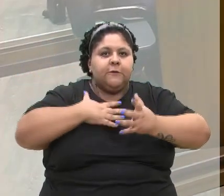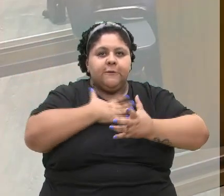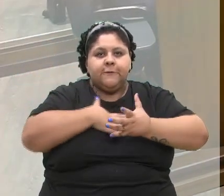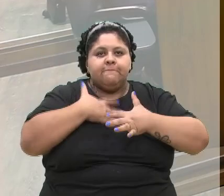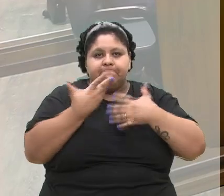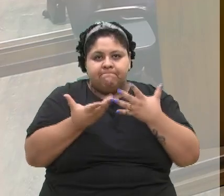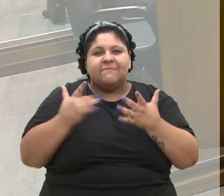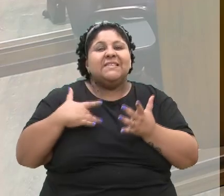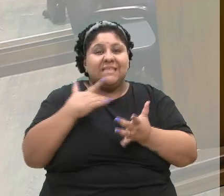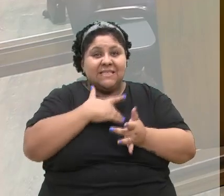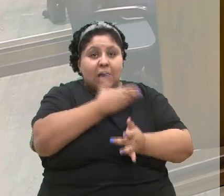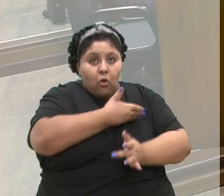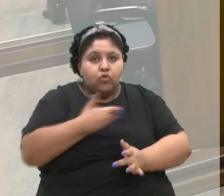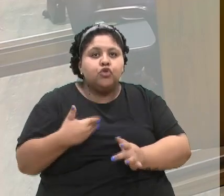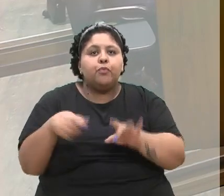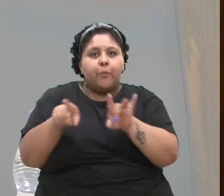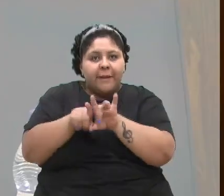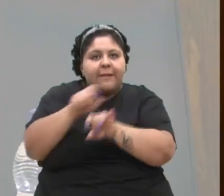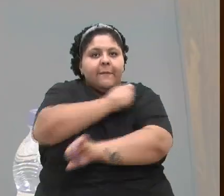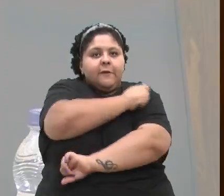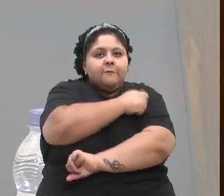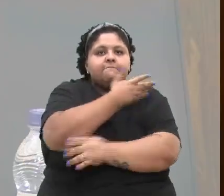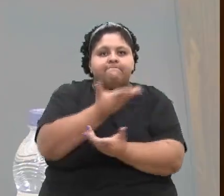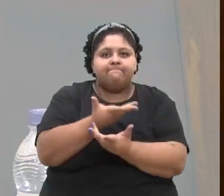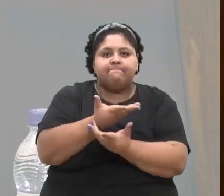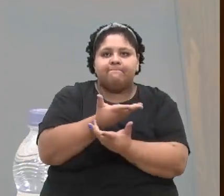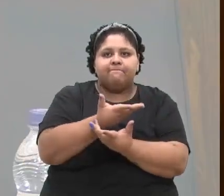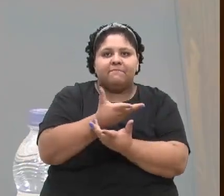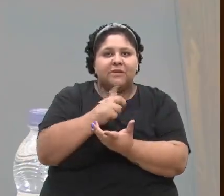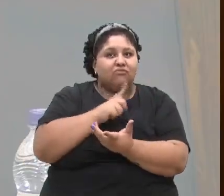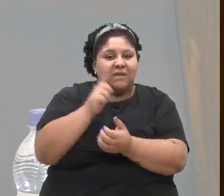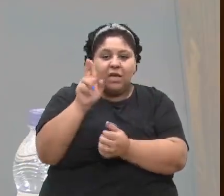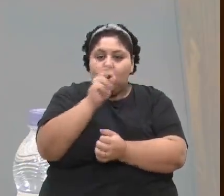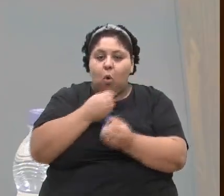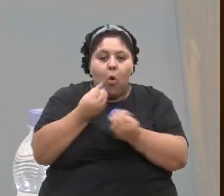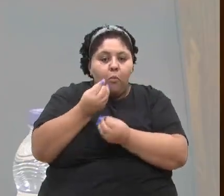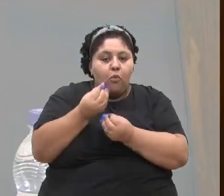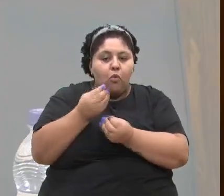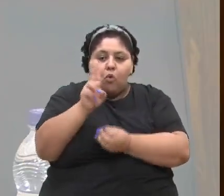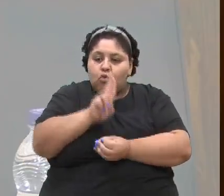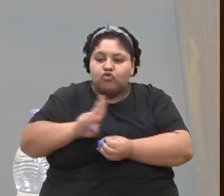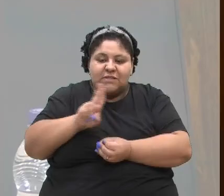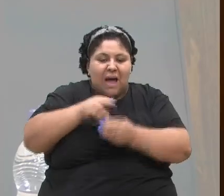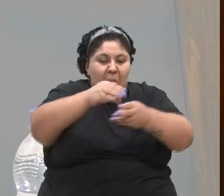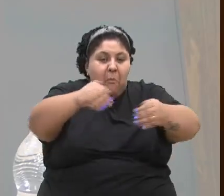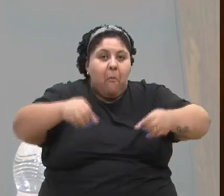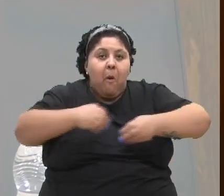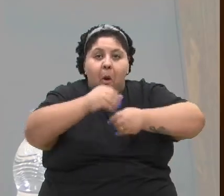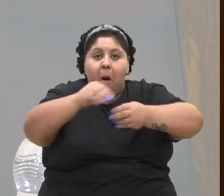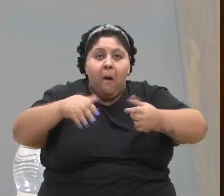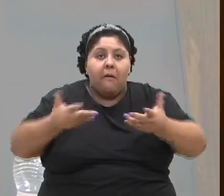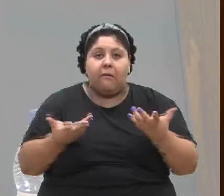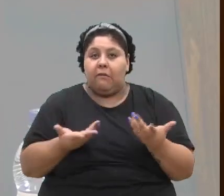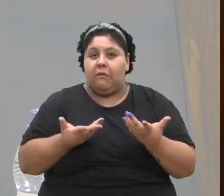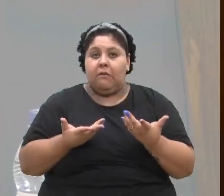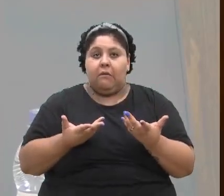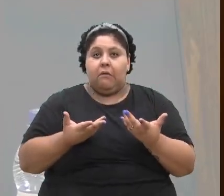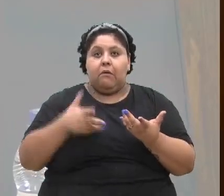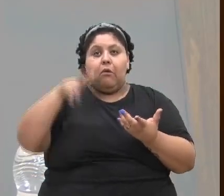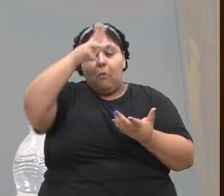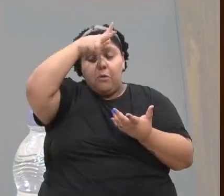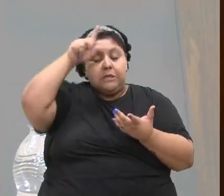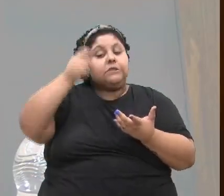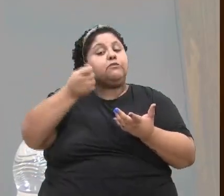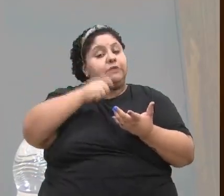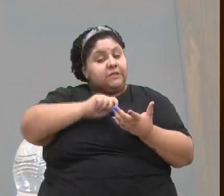questão de saúde pública daqueles estudantes. Intrafegável, pó. Então, o município, eu acho que precisa... Eu até falei